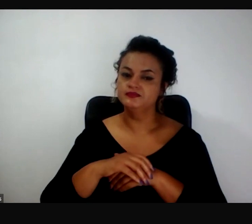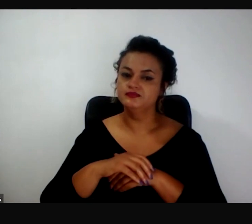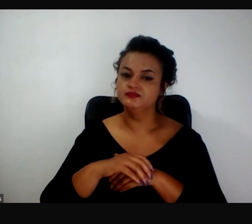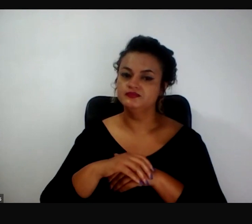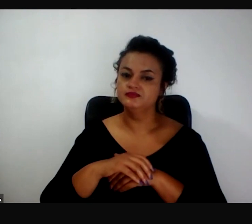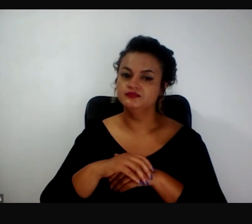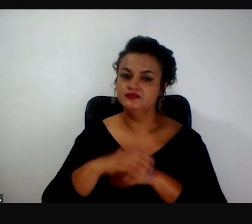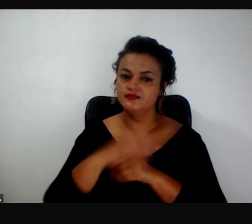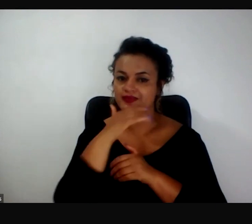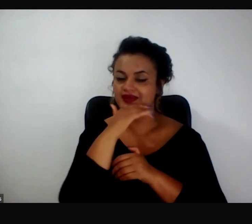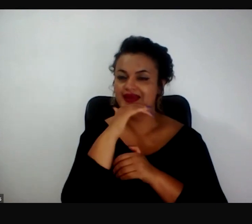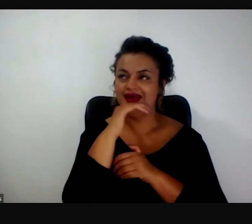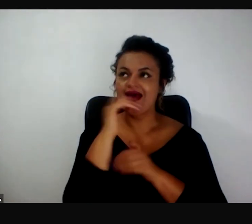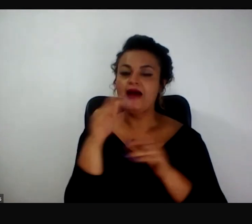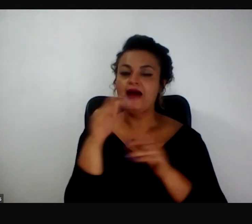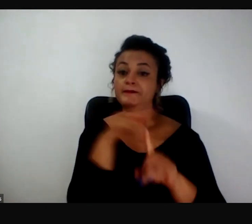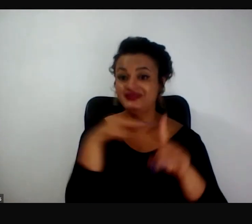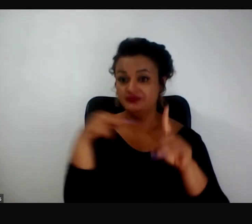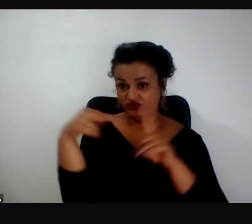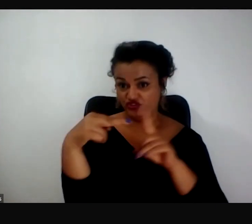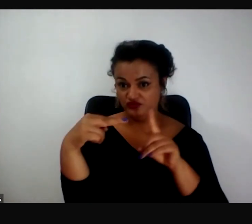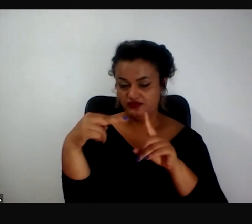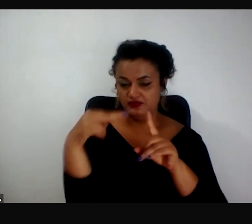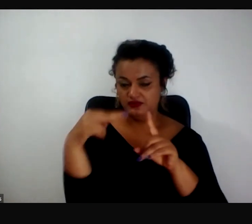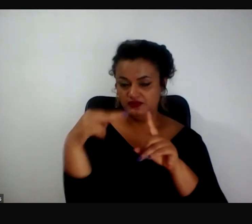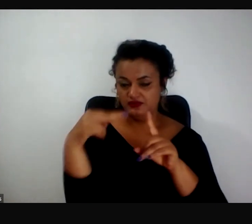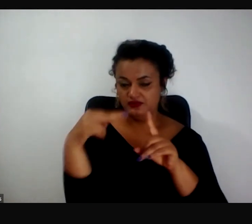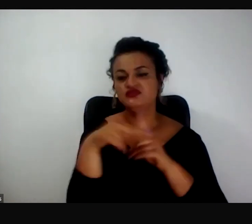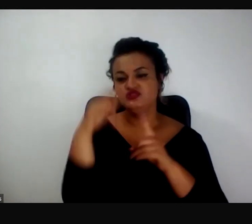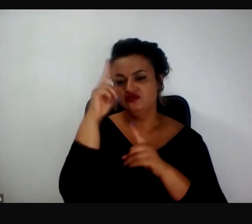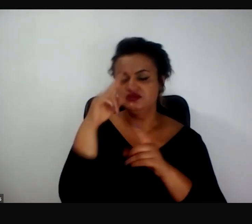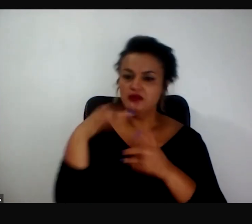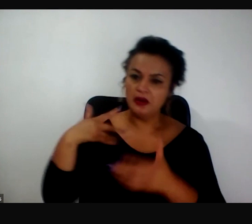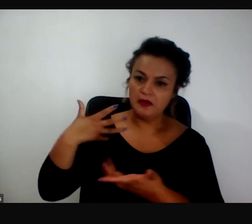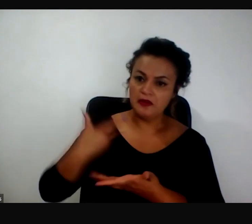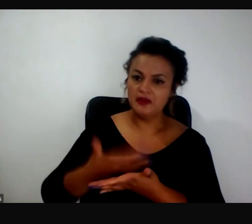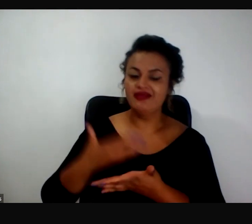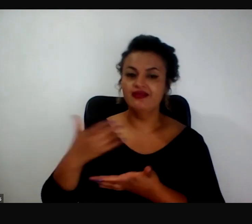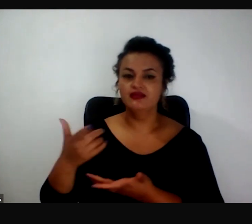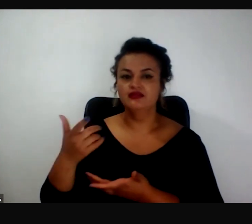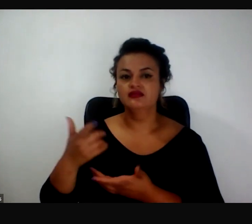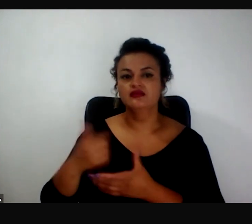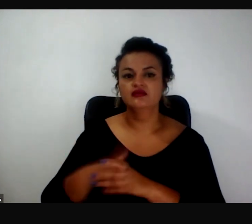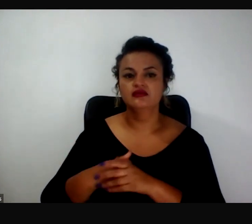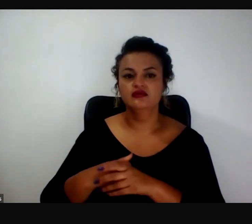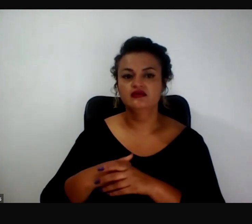Bom, a perspectiva tradicional, histórica, é que